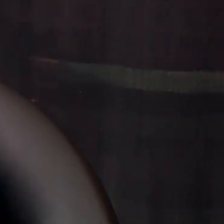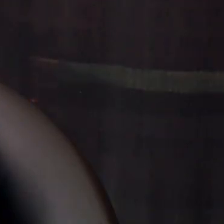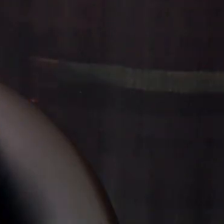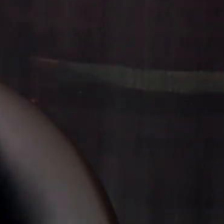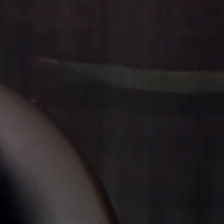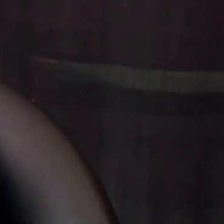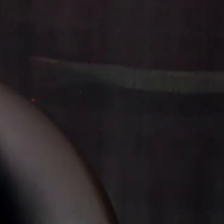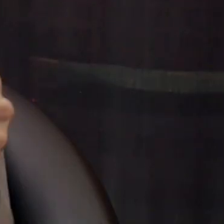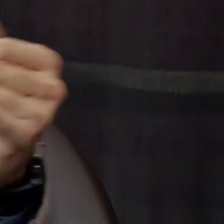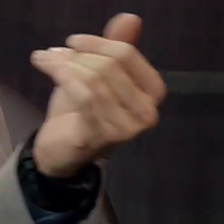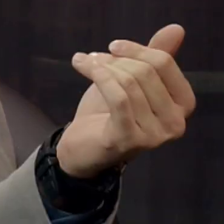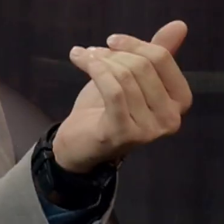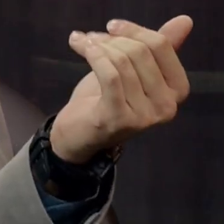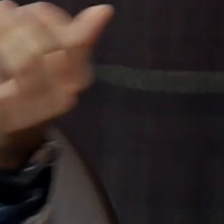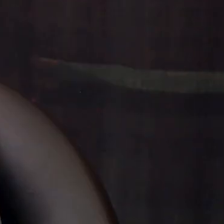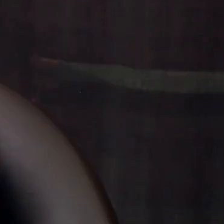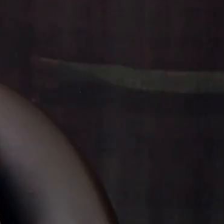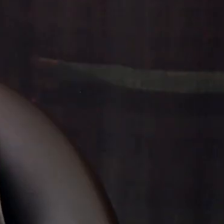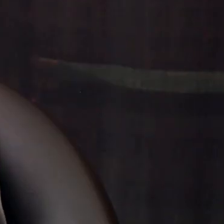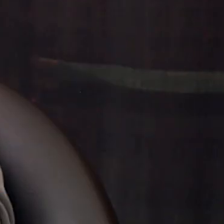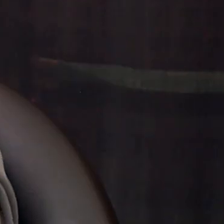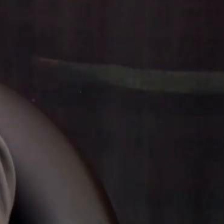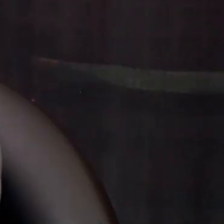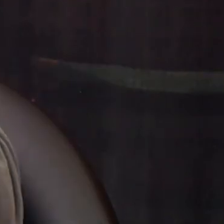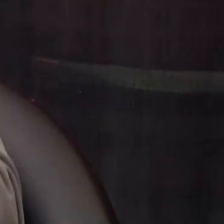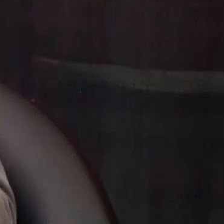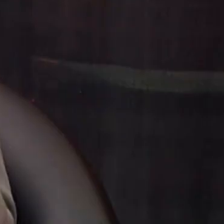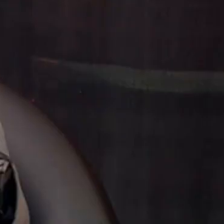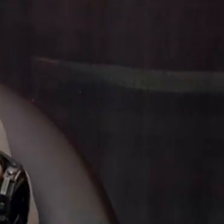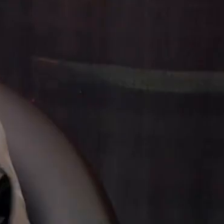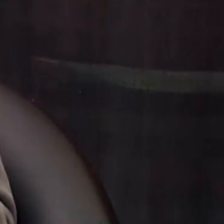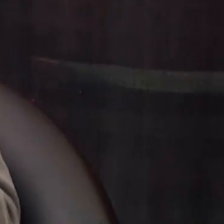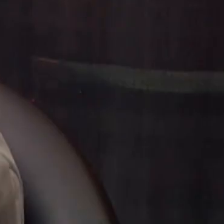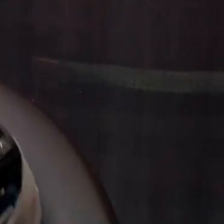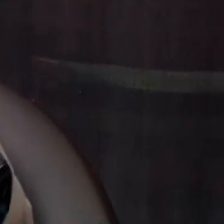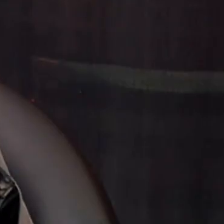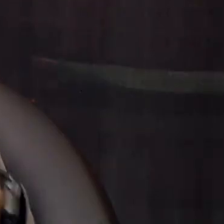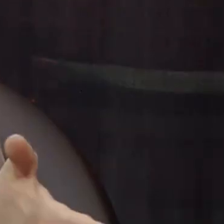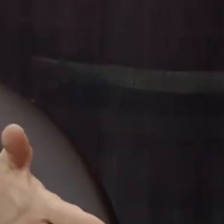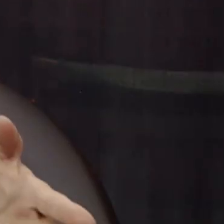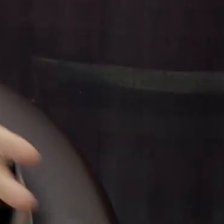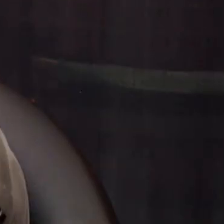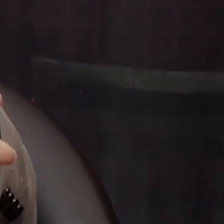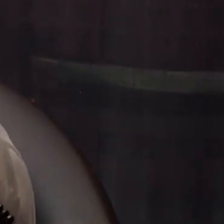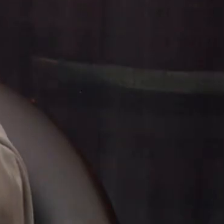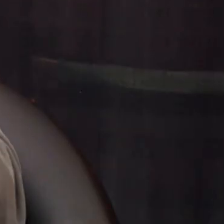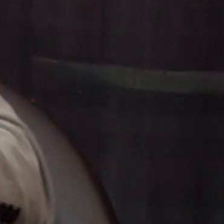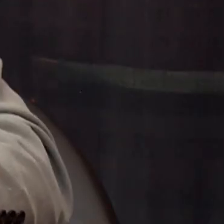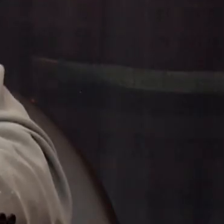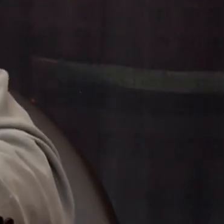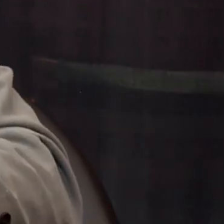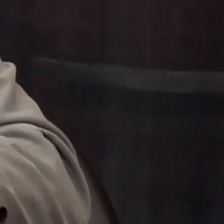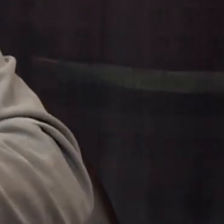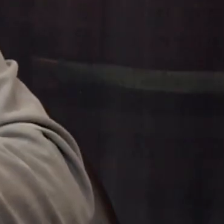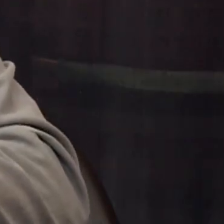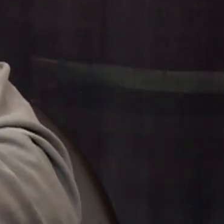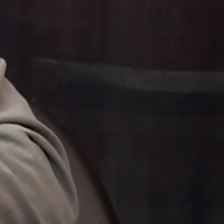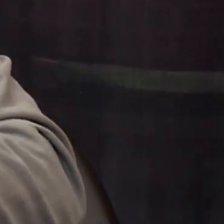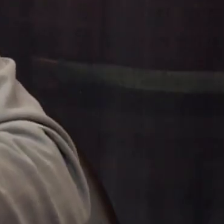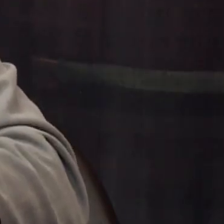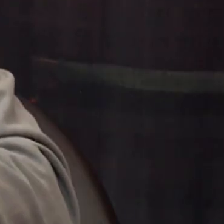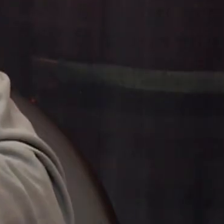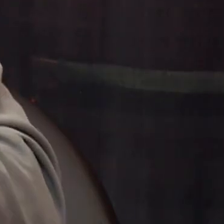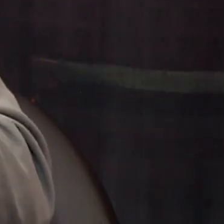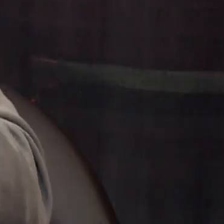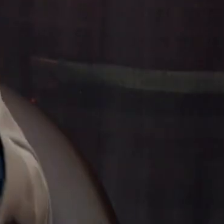digo, não tô falando pra pessoa se impor de uma maneira mal educada ou falar não vou fazer isso. Mas saber impor, por exemplo, olha, hoje é, sei lá, terça-feira à meia-noite, eu entendo que hoje